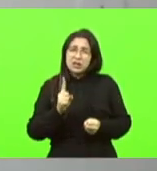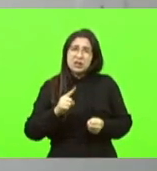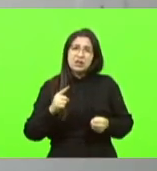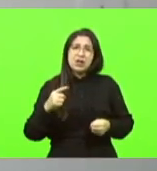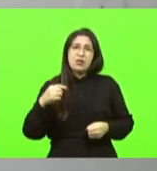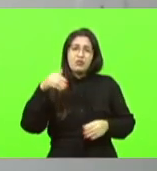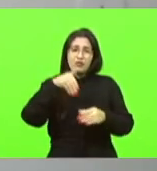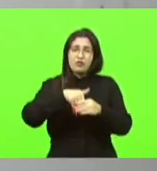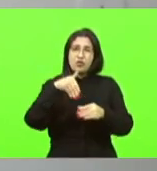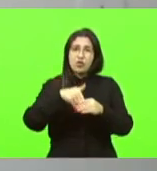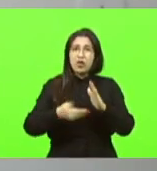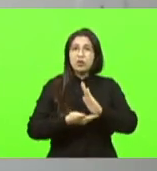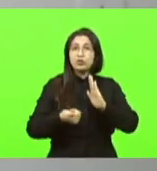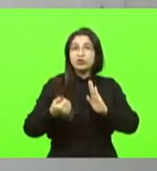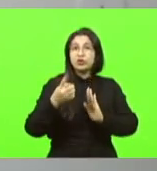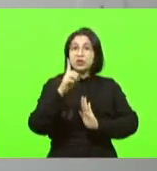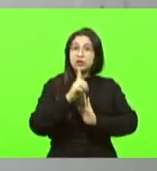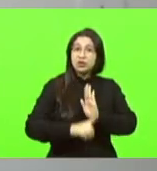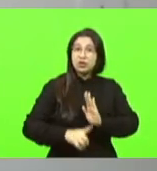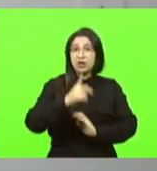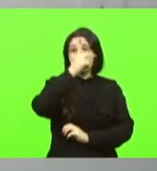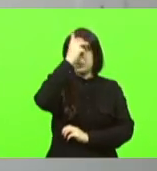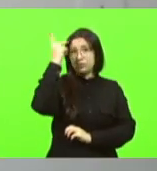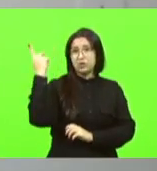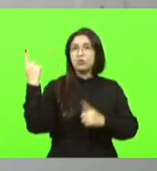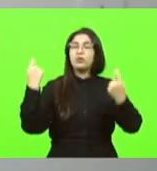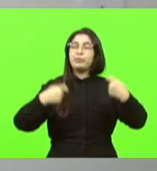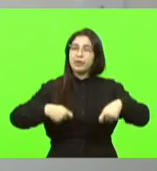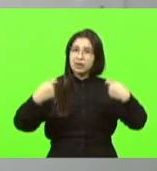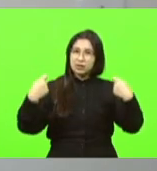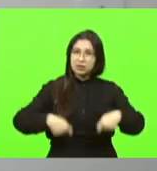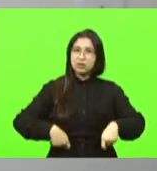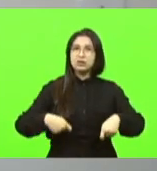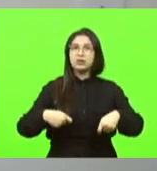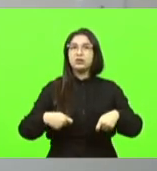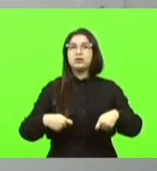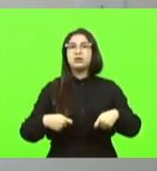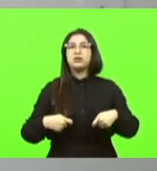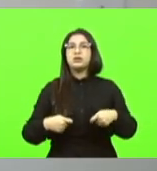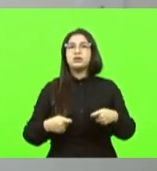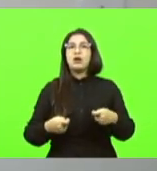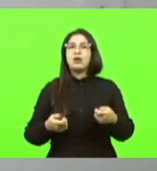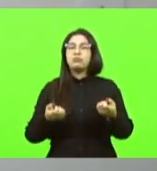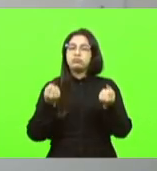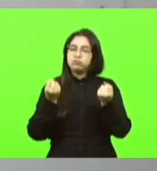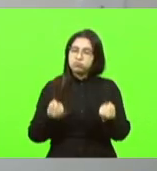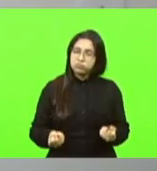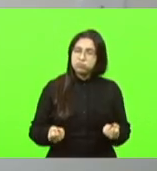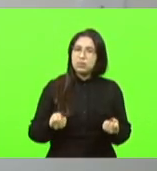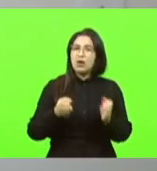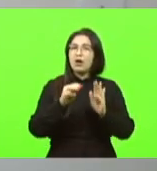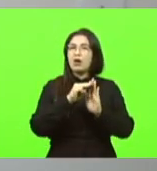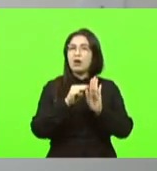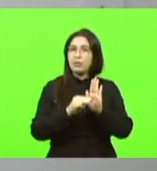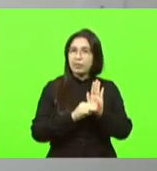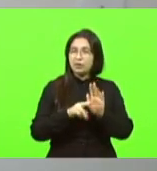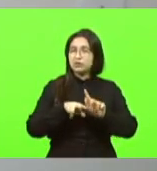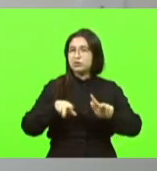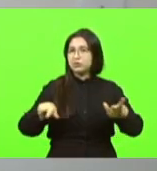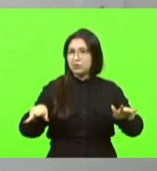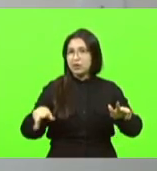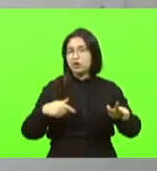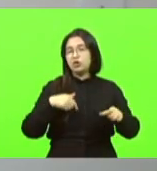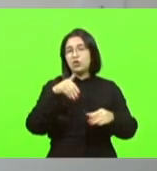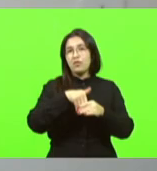e tirando direito das pessoas então precisa ter pesos e contrapesos de medidas então eu vou votar